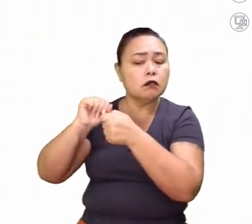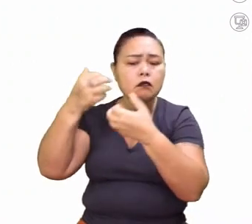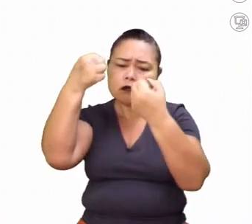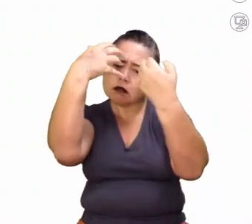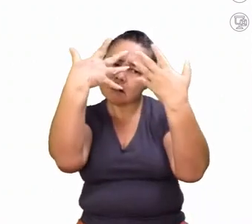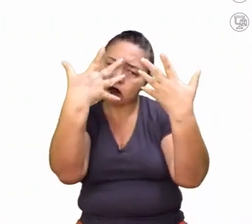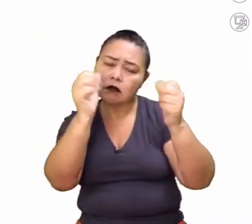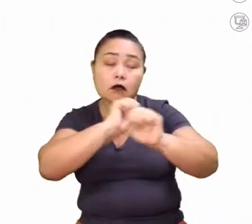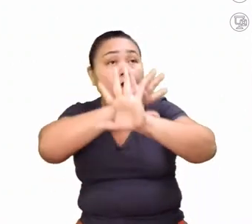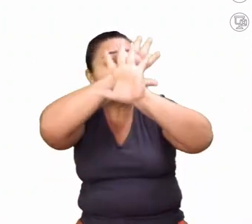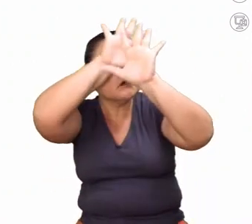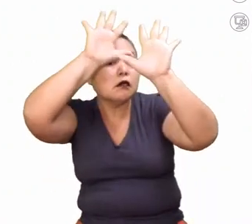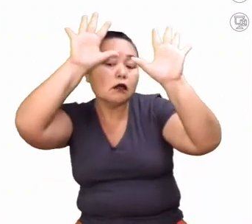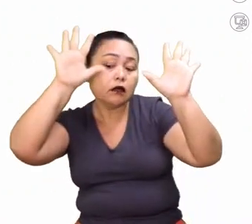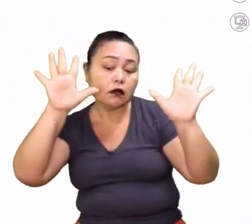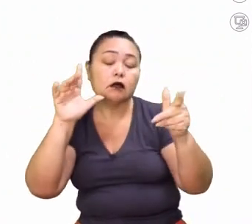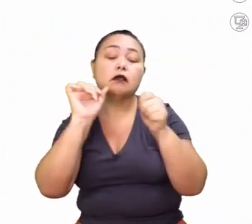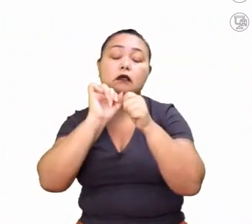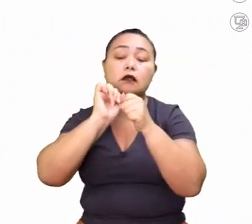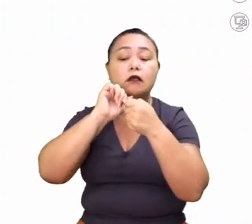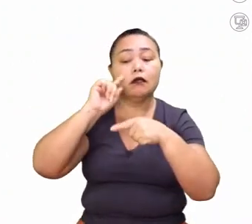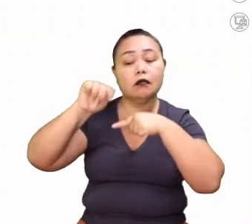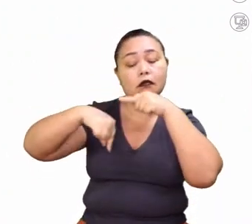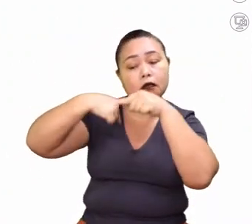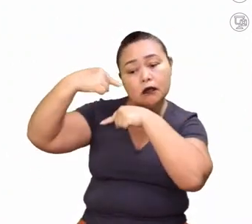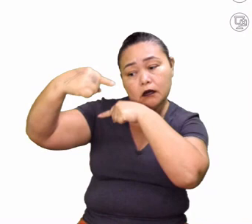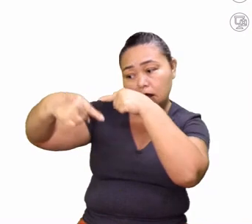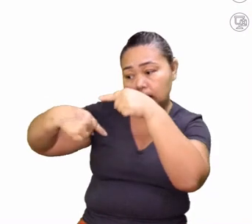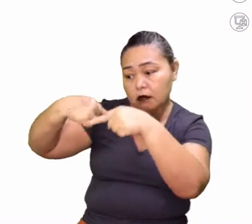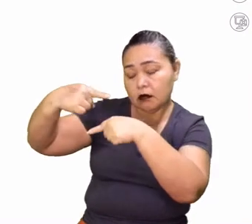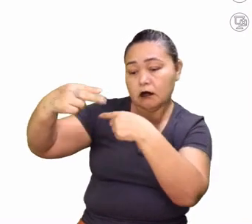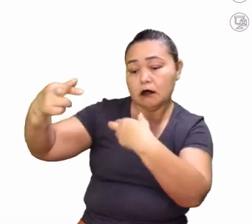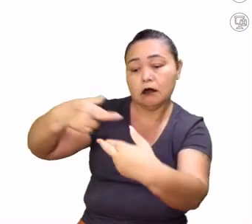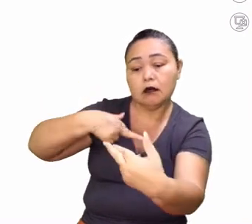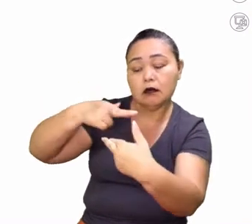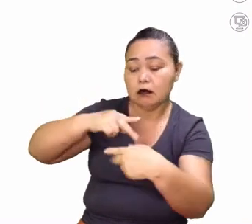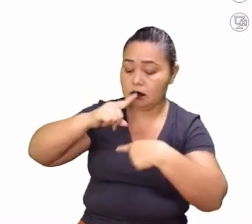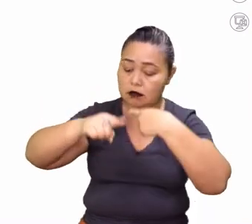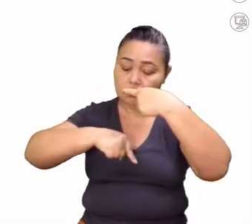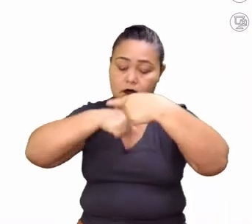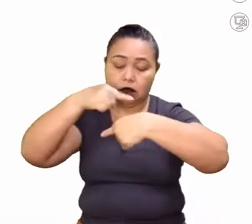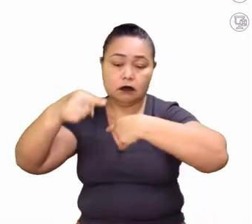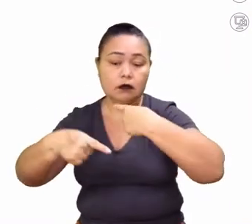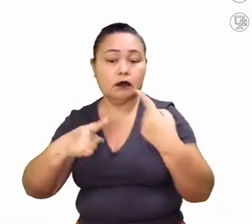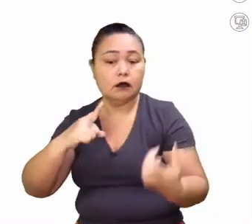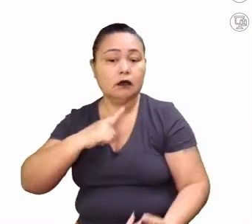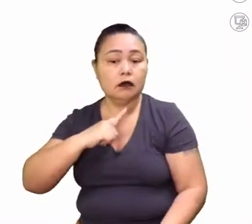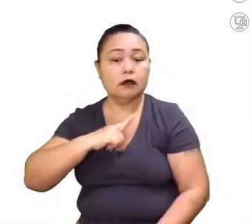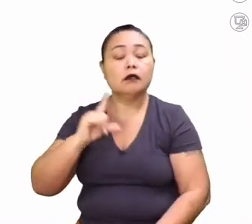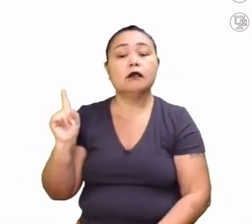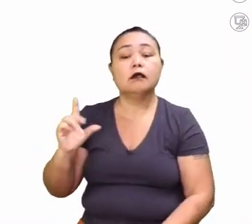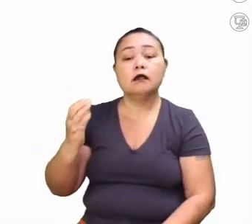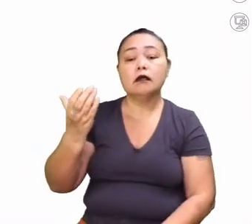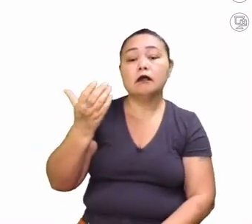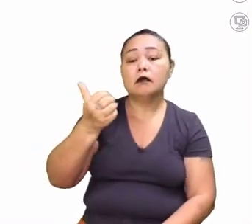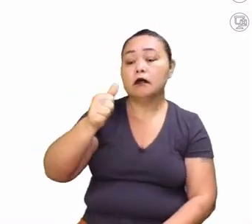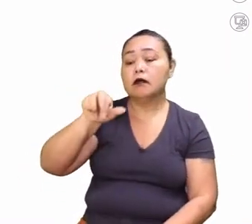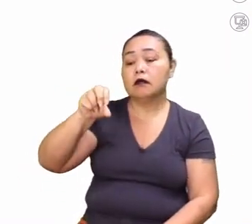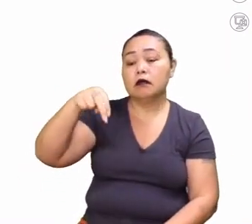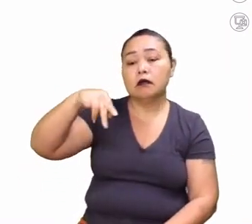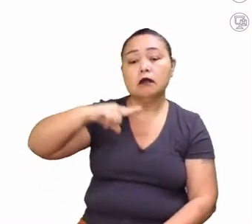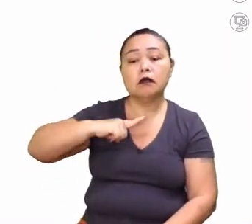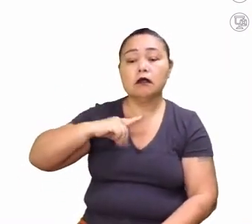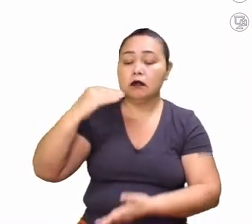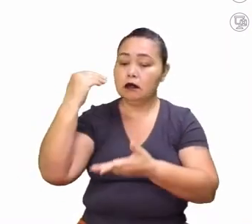clara e ele desenvolveu todo esse essa relação dos ciclos que nós temos aí o carn